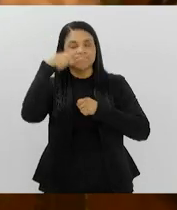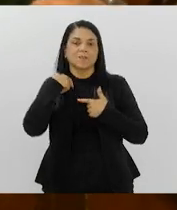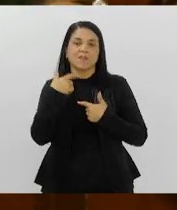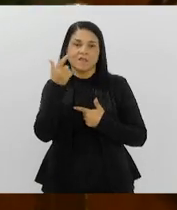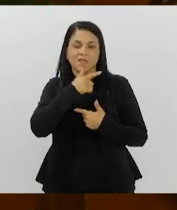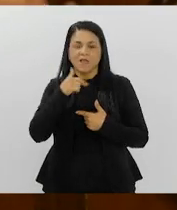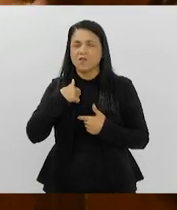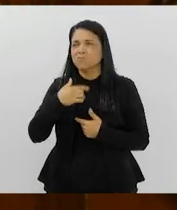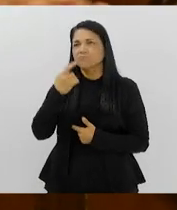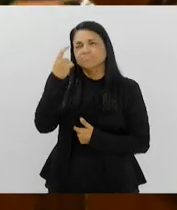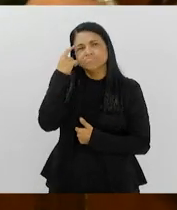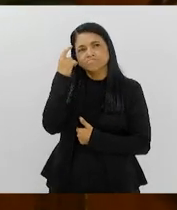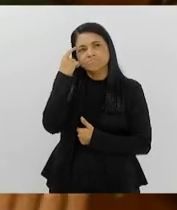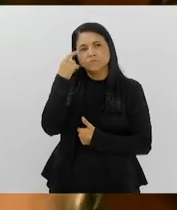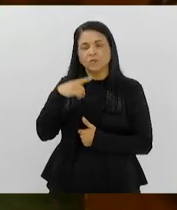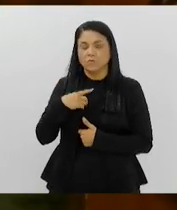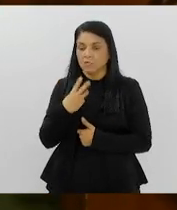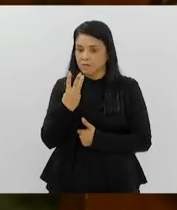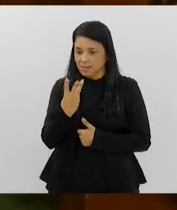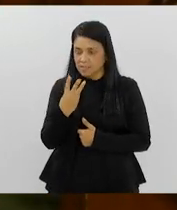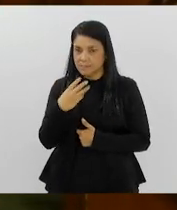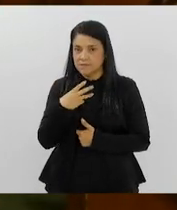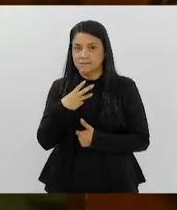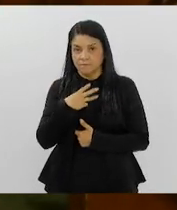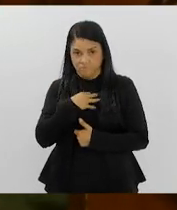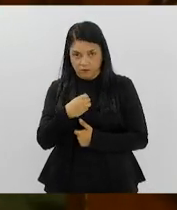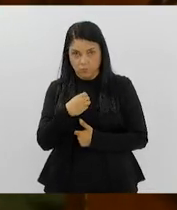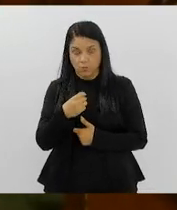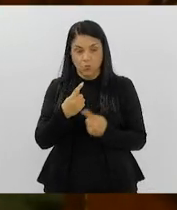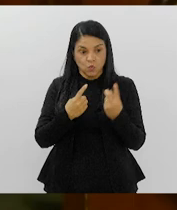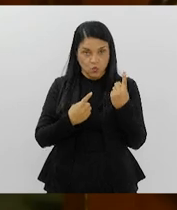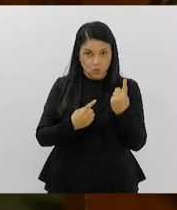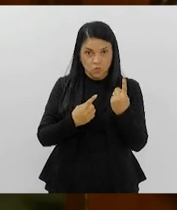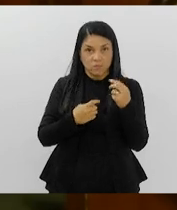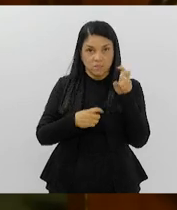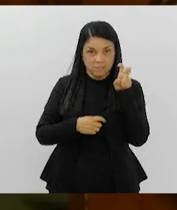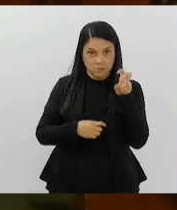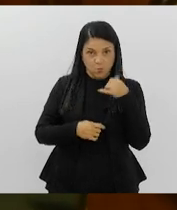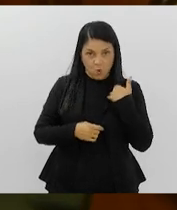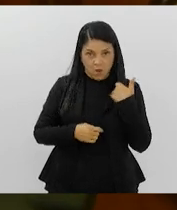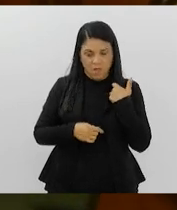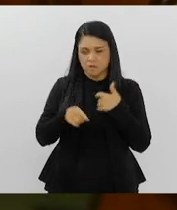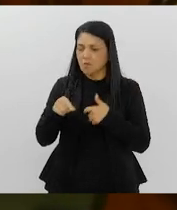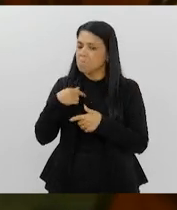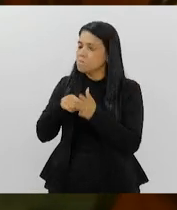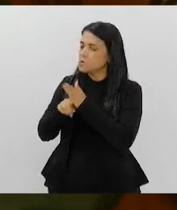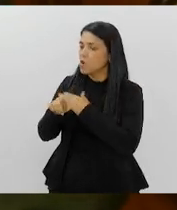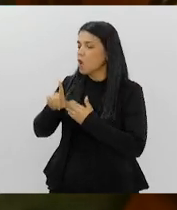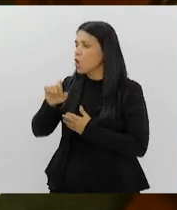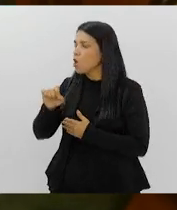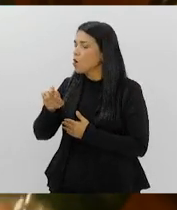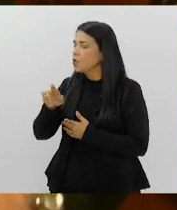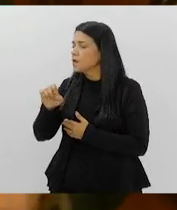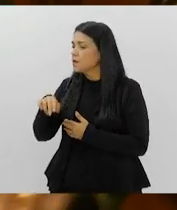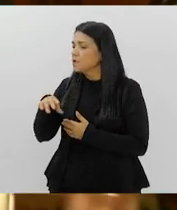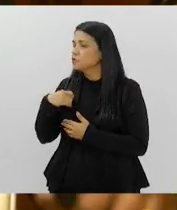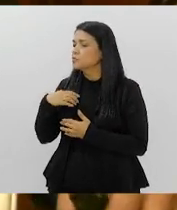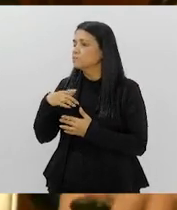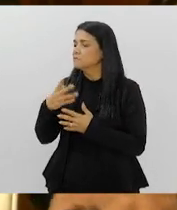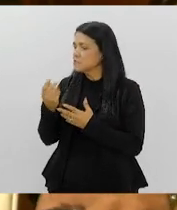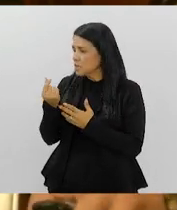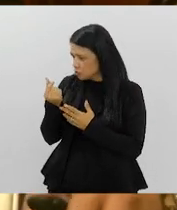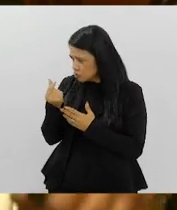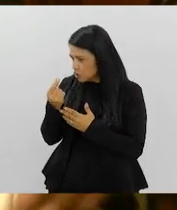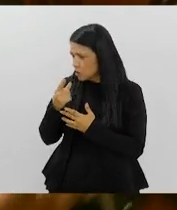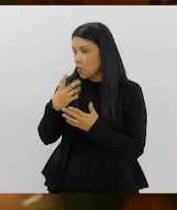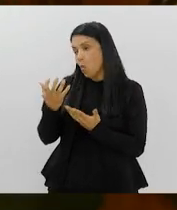tenho um filho de 5 anos, tenho 3 filhos, um de 5 anos, eu falei: Lorenzo, você prefere ter muito dinheiro ou ser campeão? Ele falou: pai, eu prefiro ser